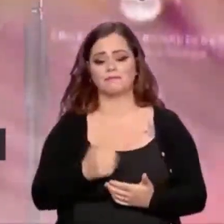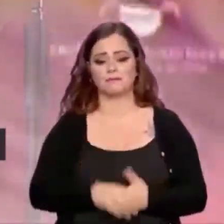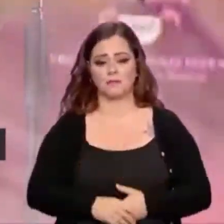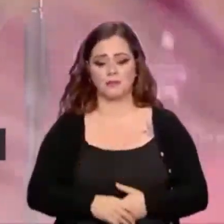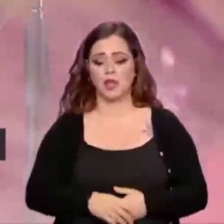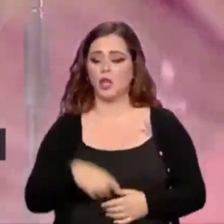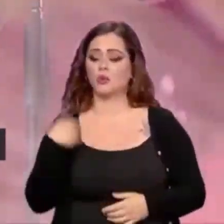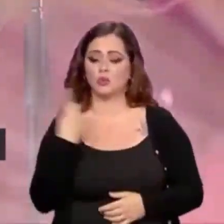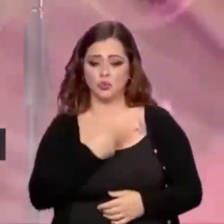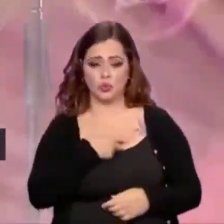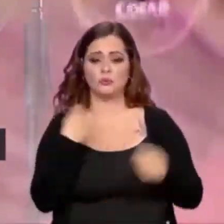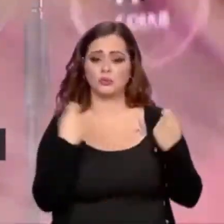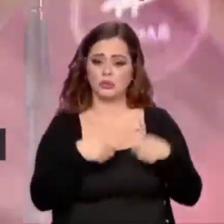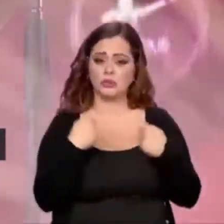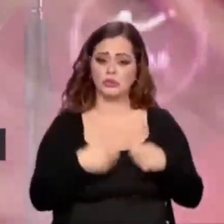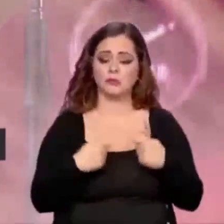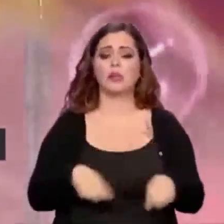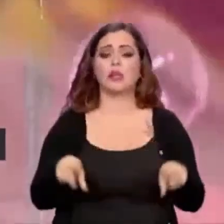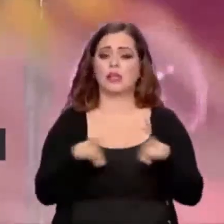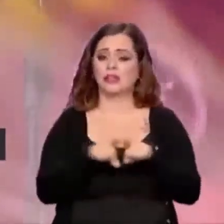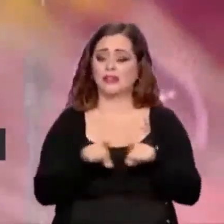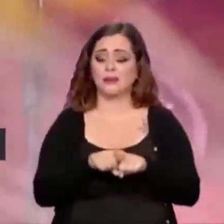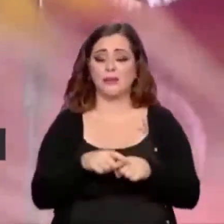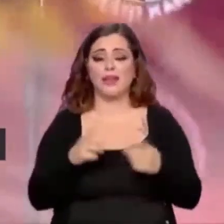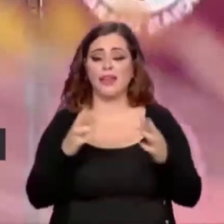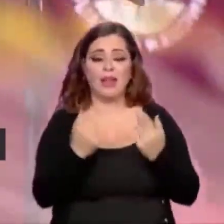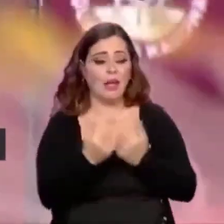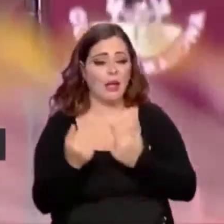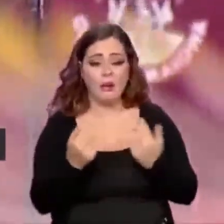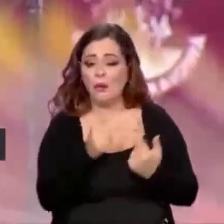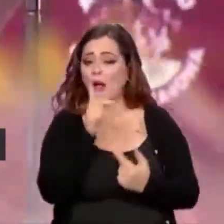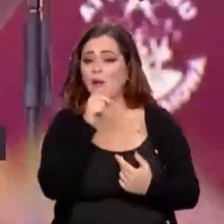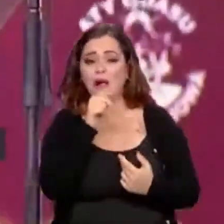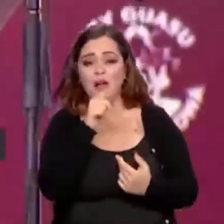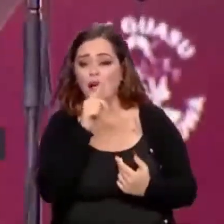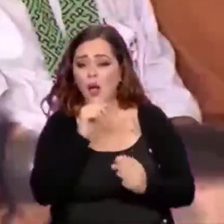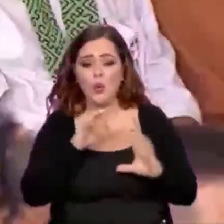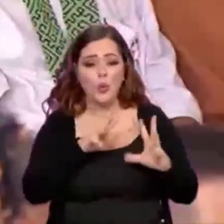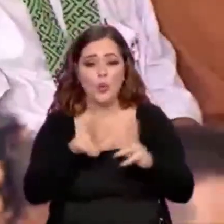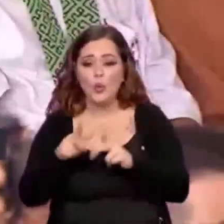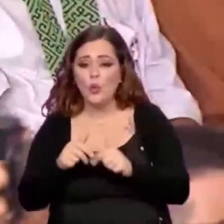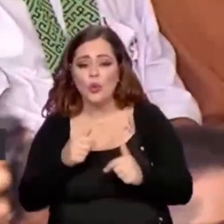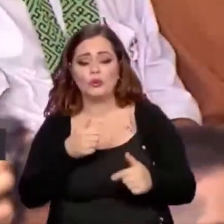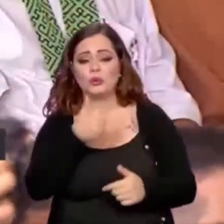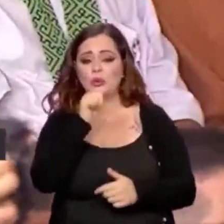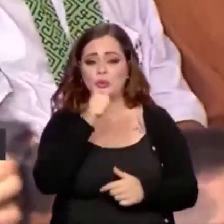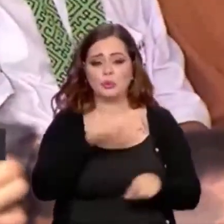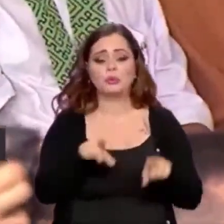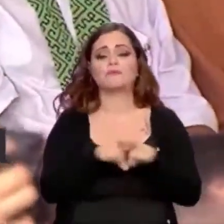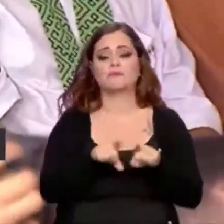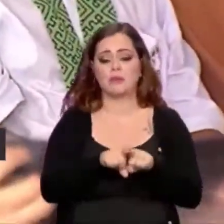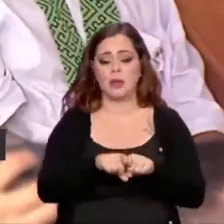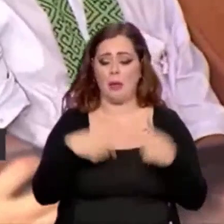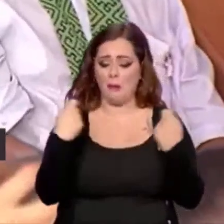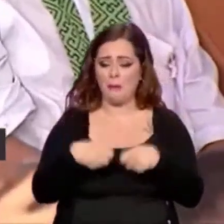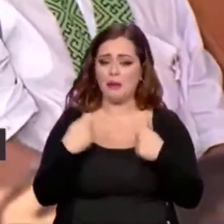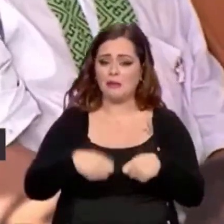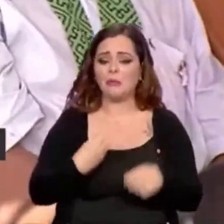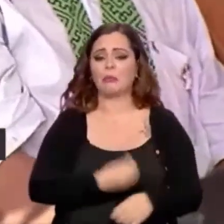nós precisamos, mas que é a mesma água que todos bebem e que precisam para